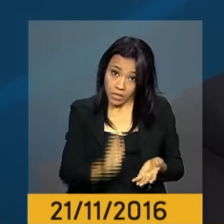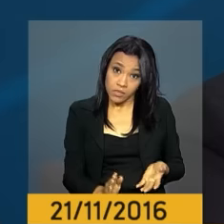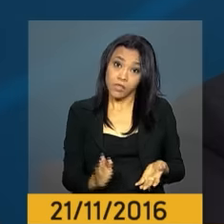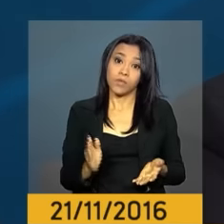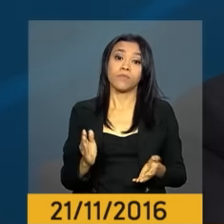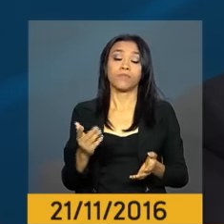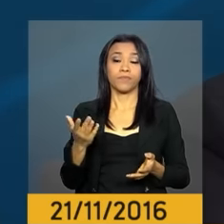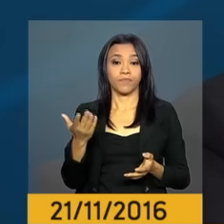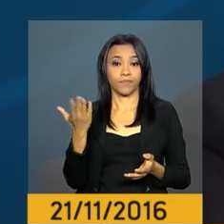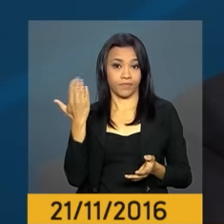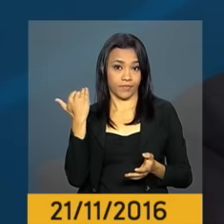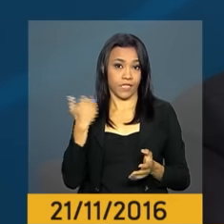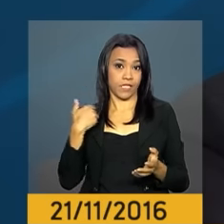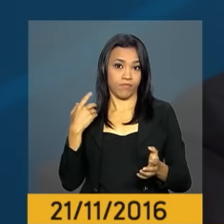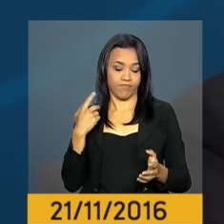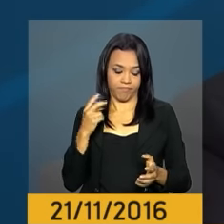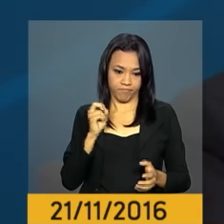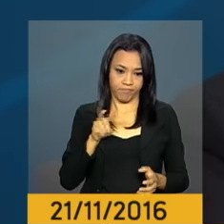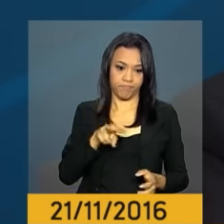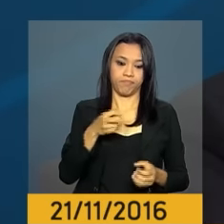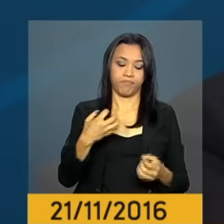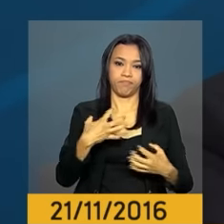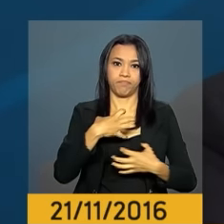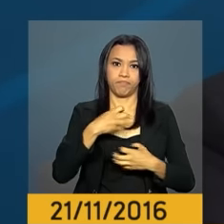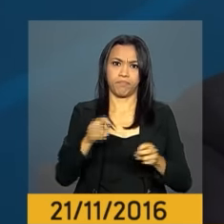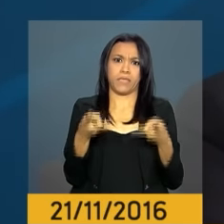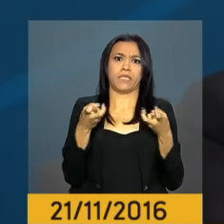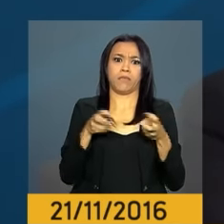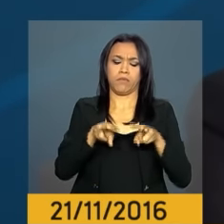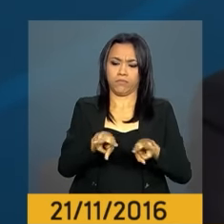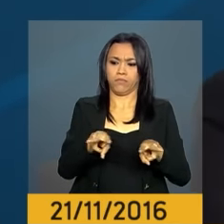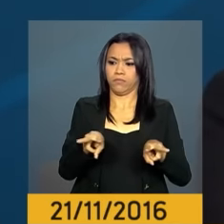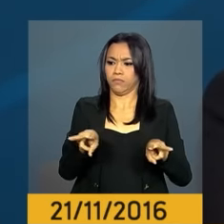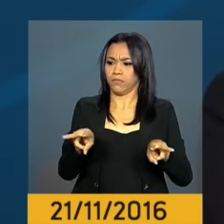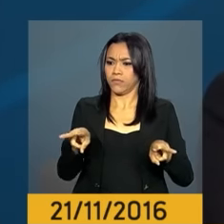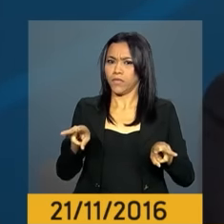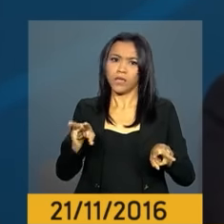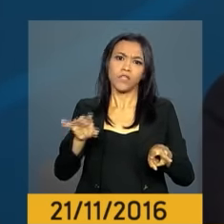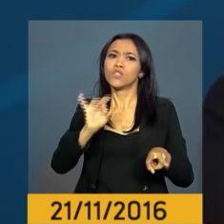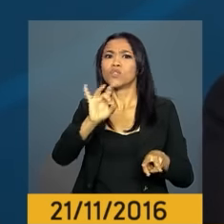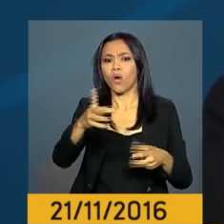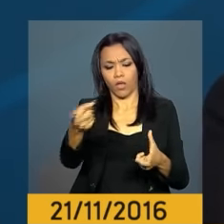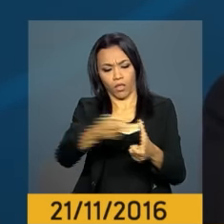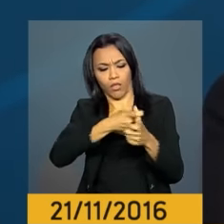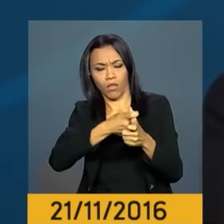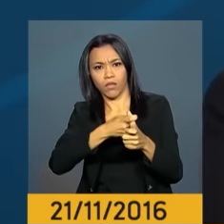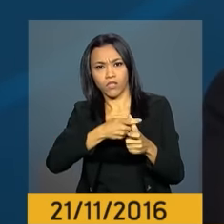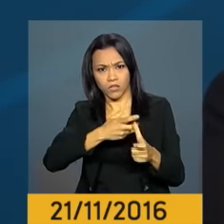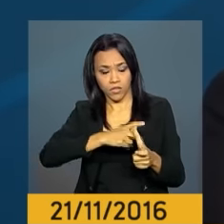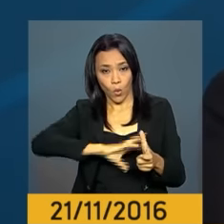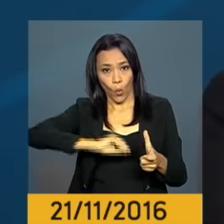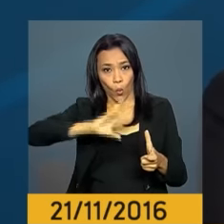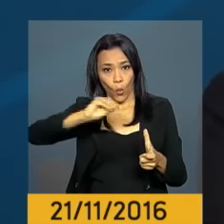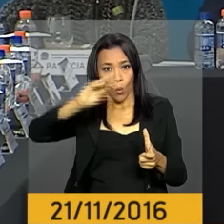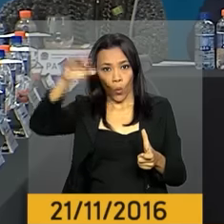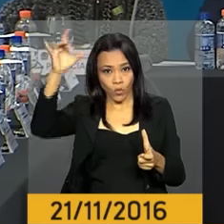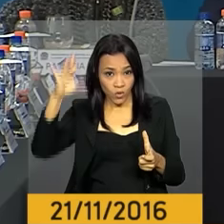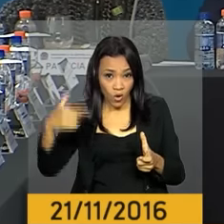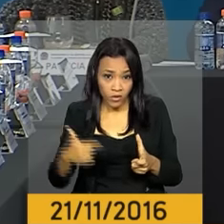pensamos nós, não havia apenas um déficit fiscal.